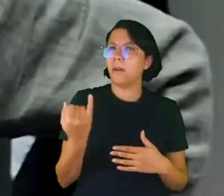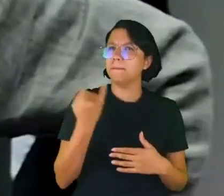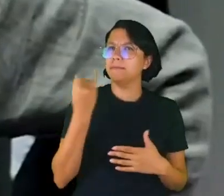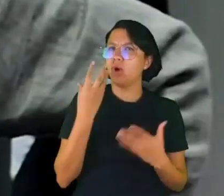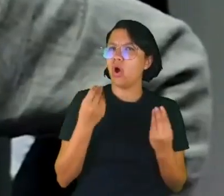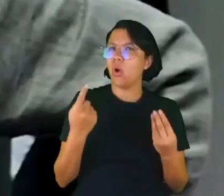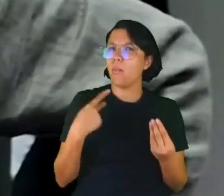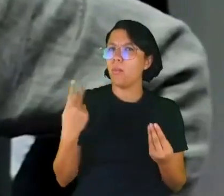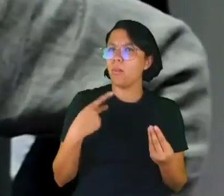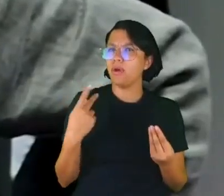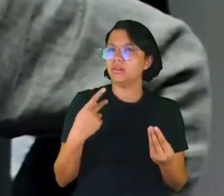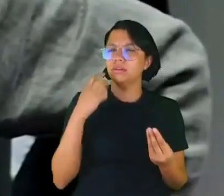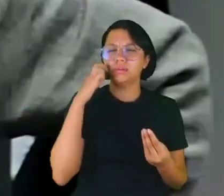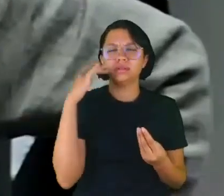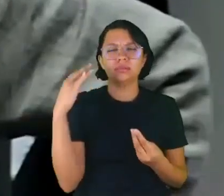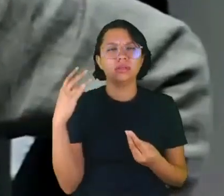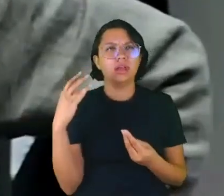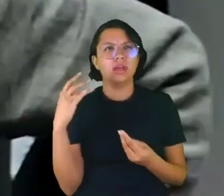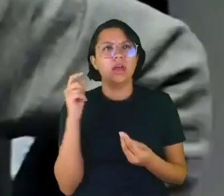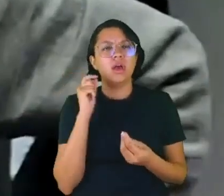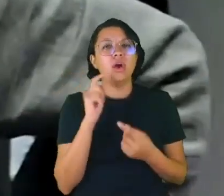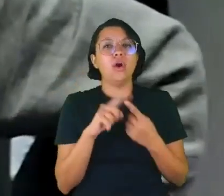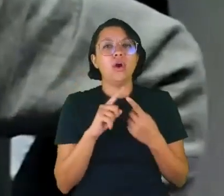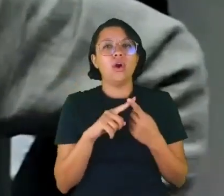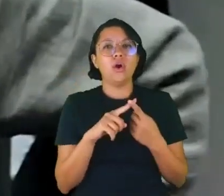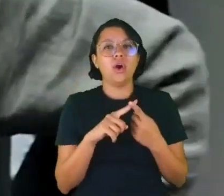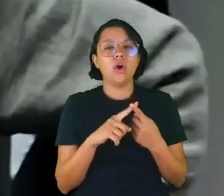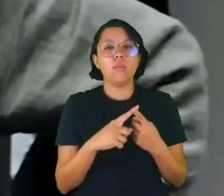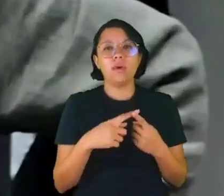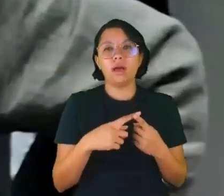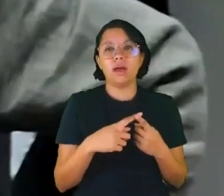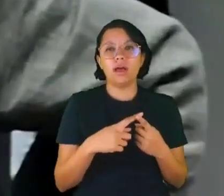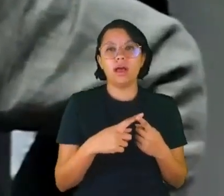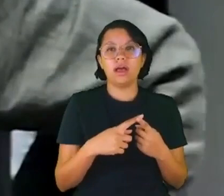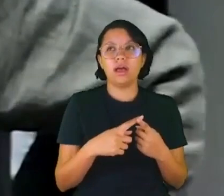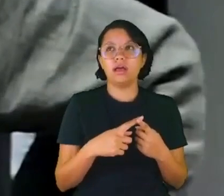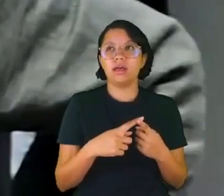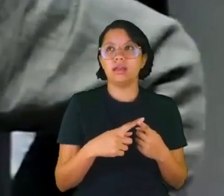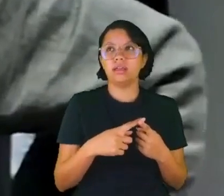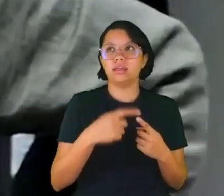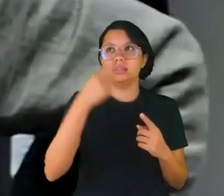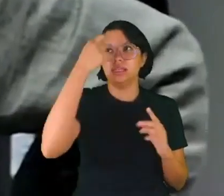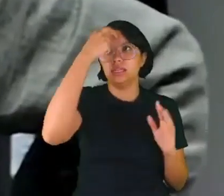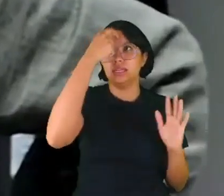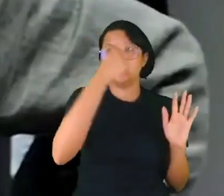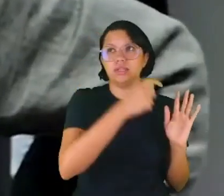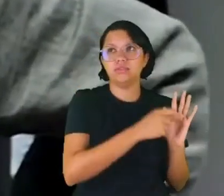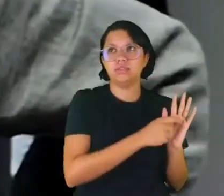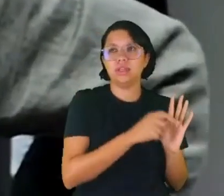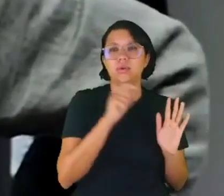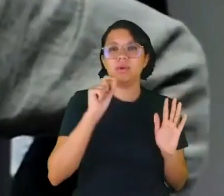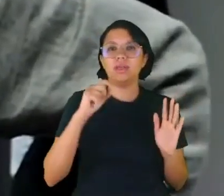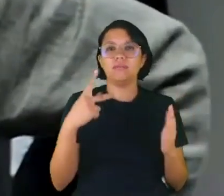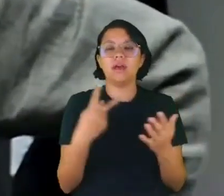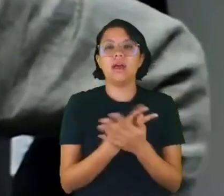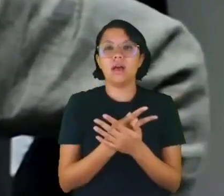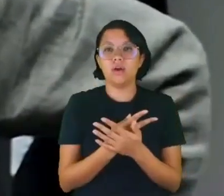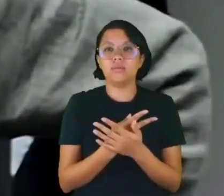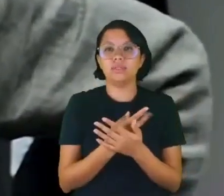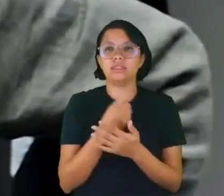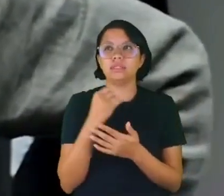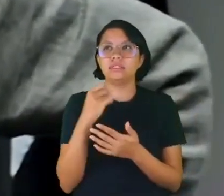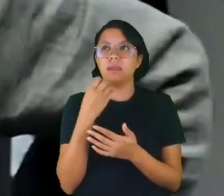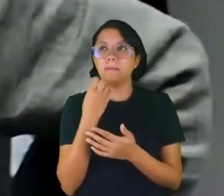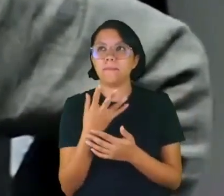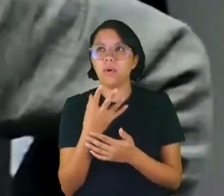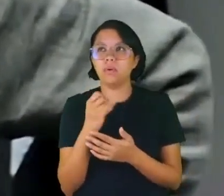muito importantes para nós pensarmos. Uma delas é a inteligência artificial. que vai sair dessa inteligência artificial, se é bom ou se é